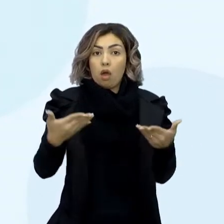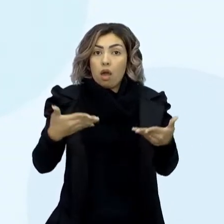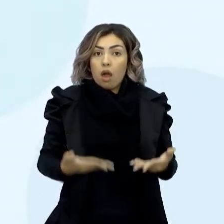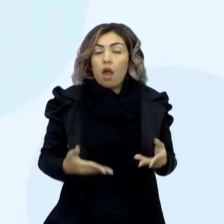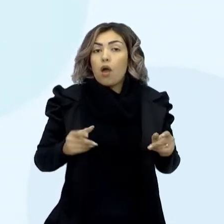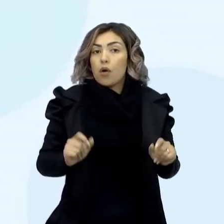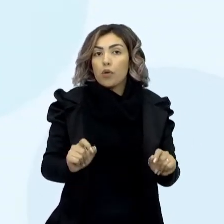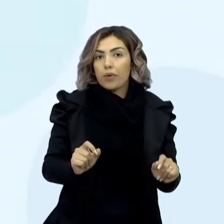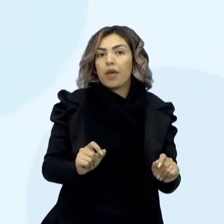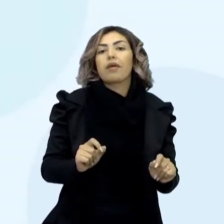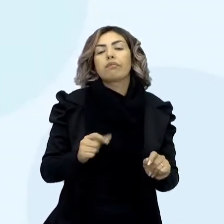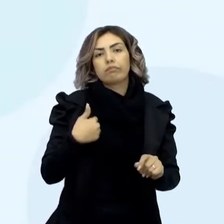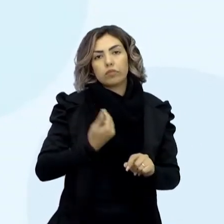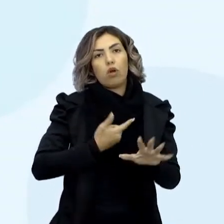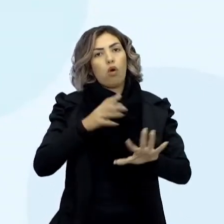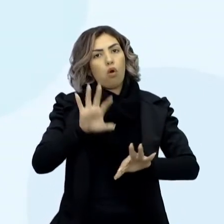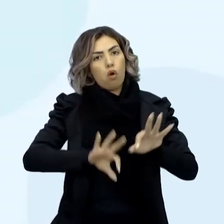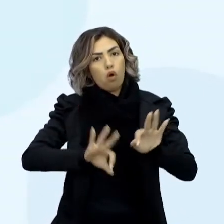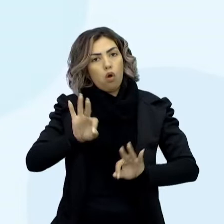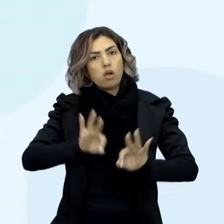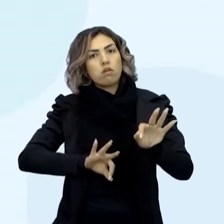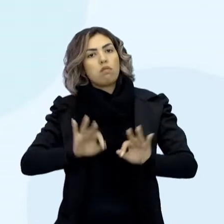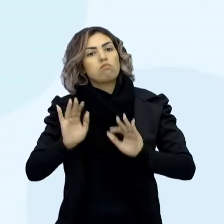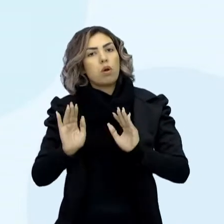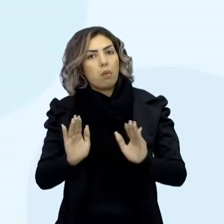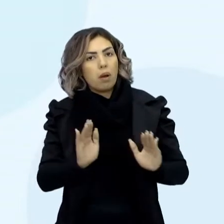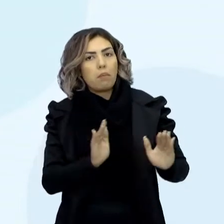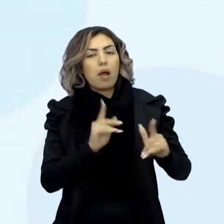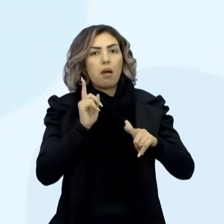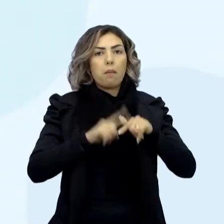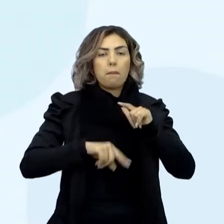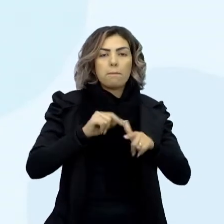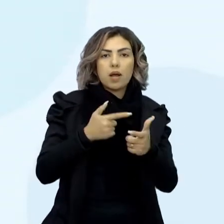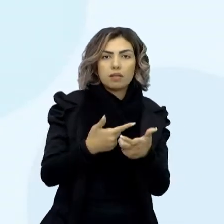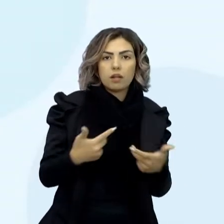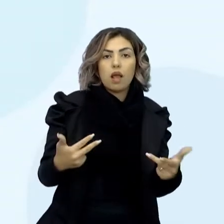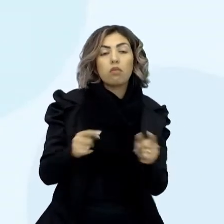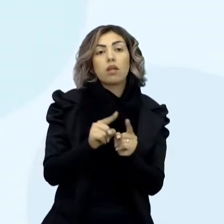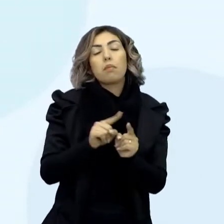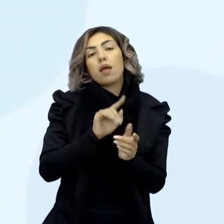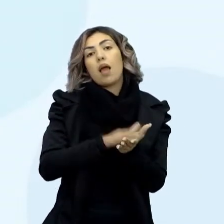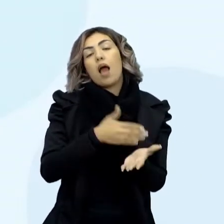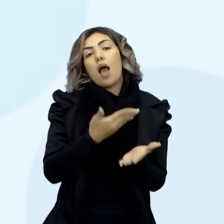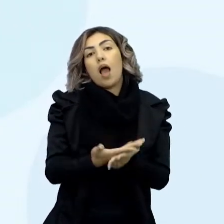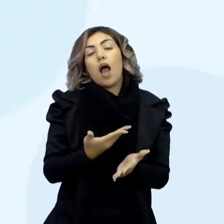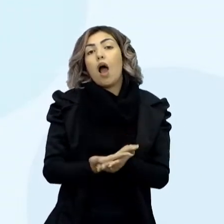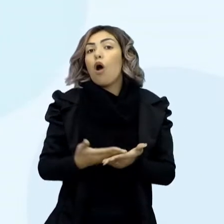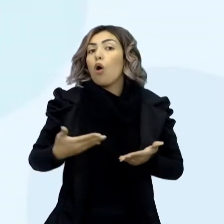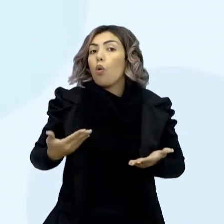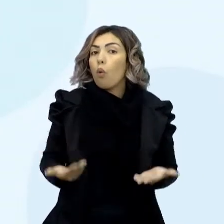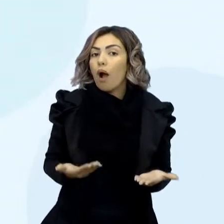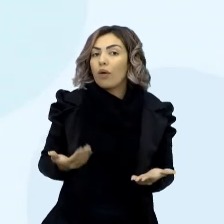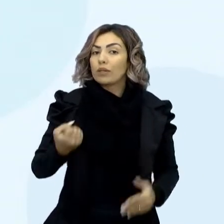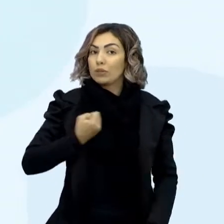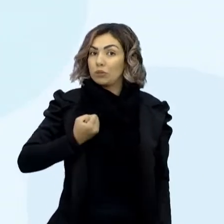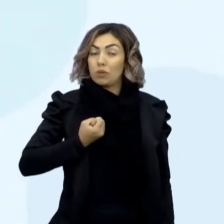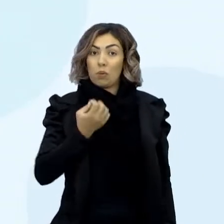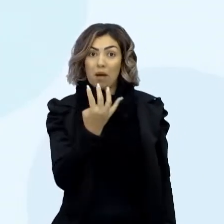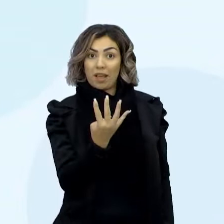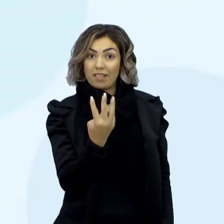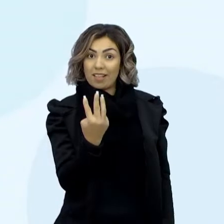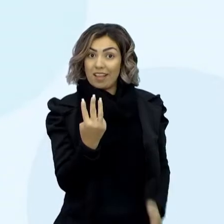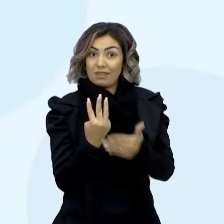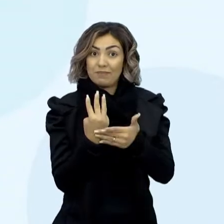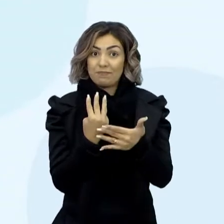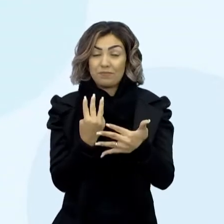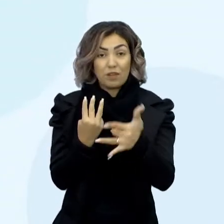desenvolver a competência socioemocional, organização dos materiais. E a aula de número 43, estamos quase chegando ao fim.